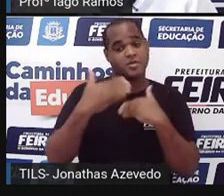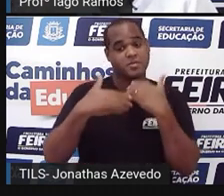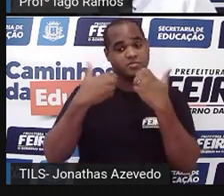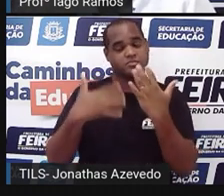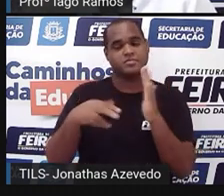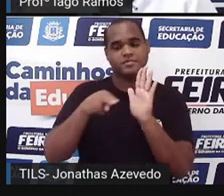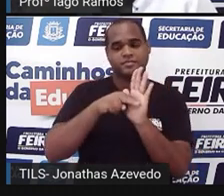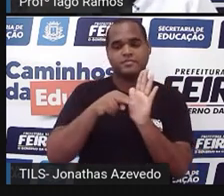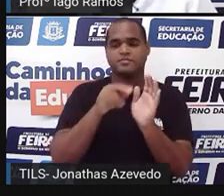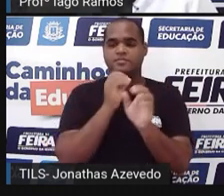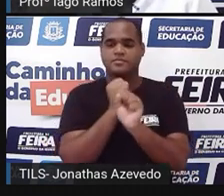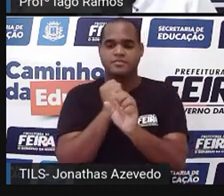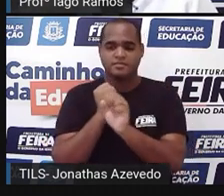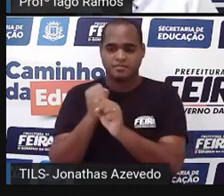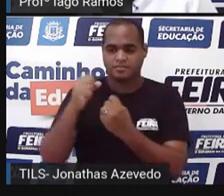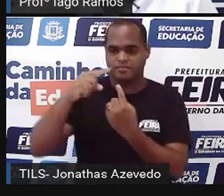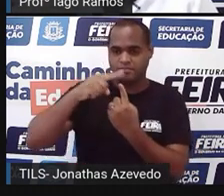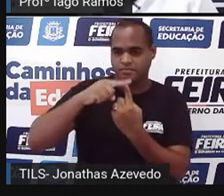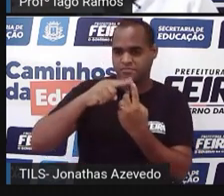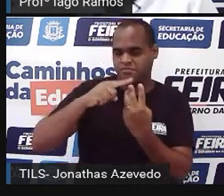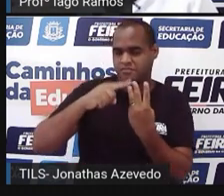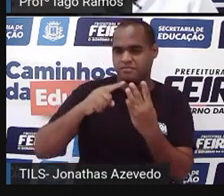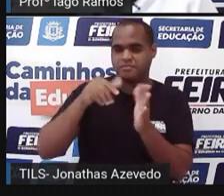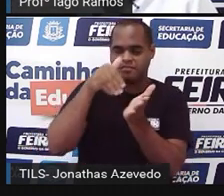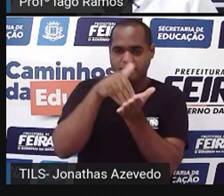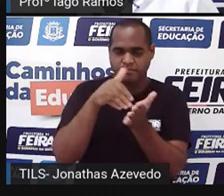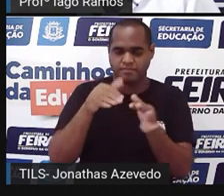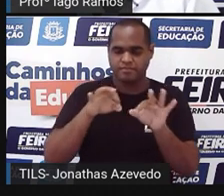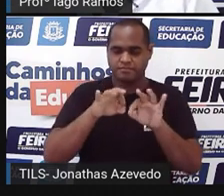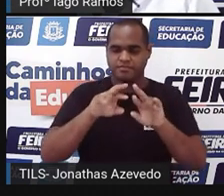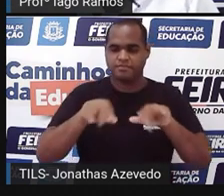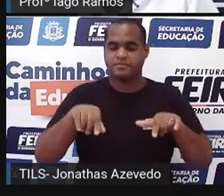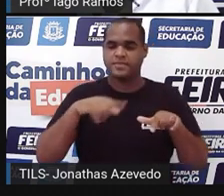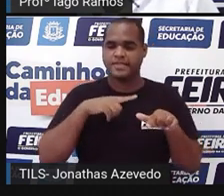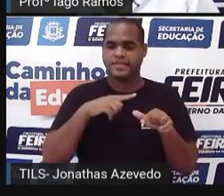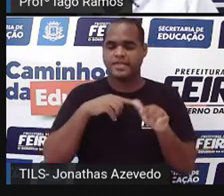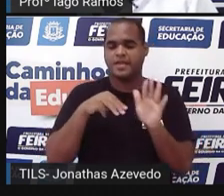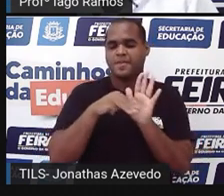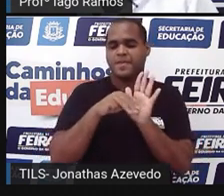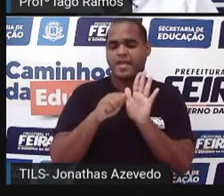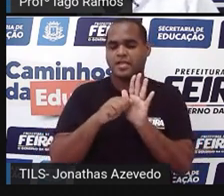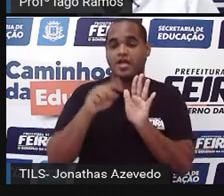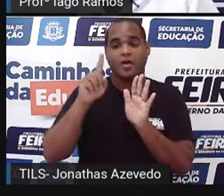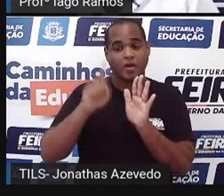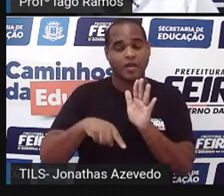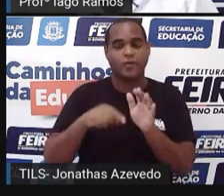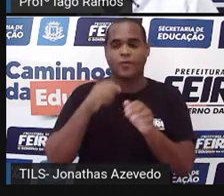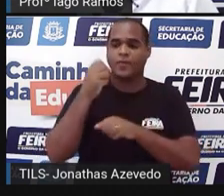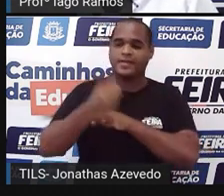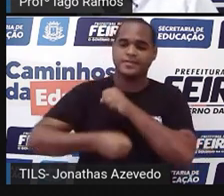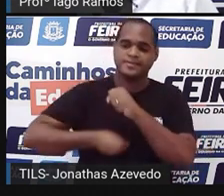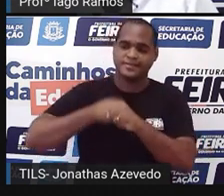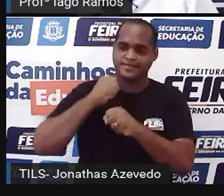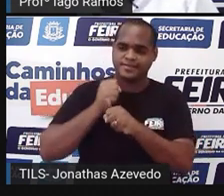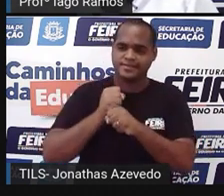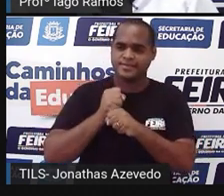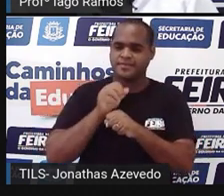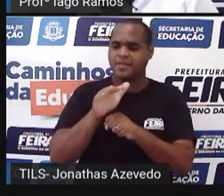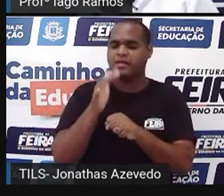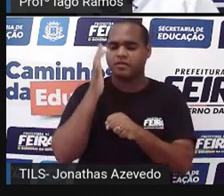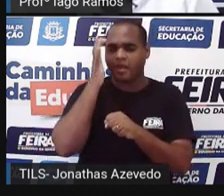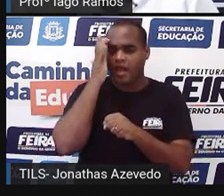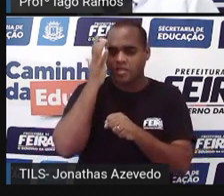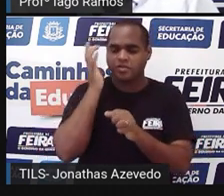das notas das unidades né tem aquela nota que é a média do ano inteiro Então como é que a gente acha